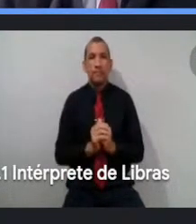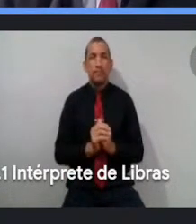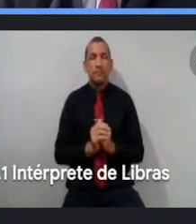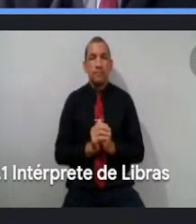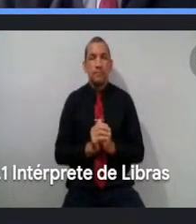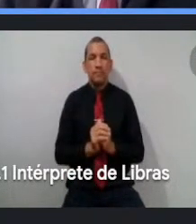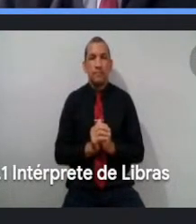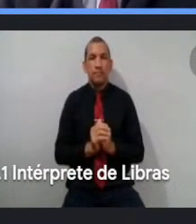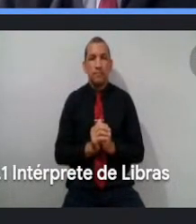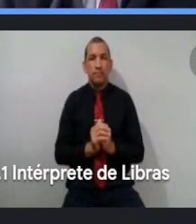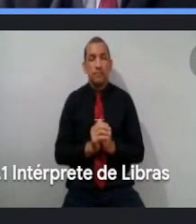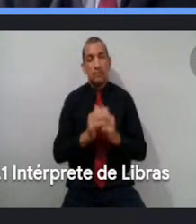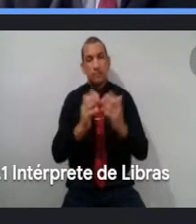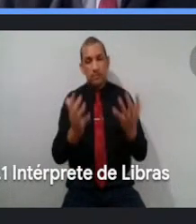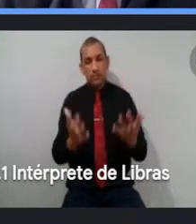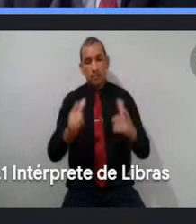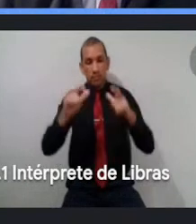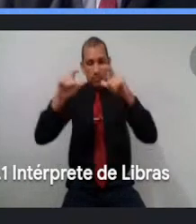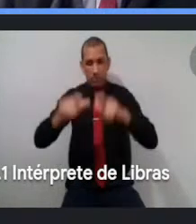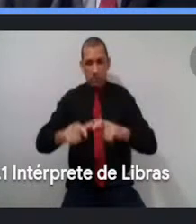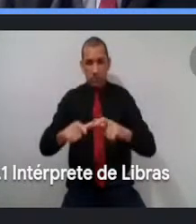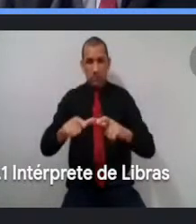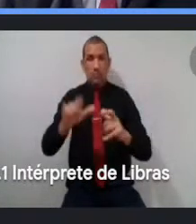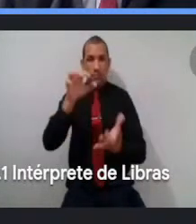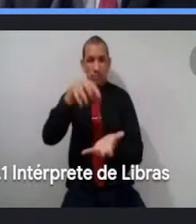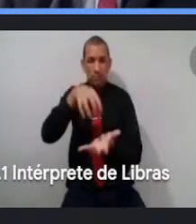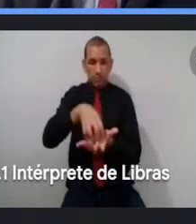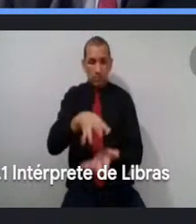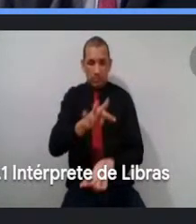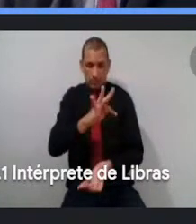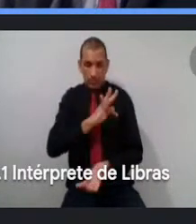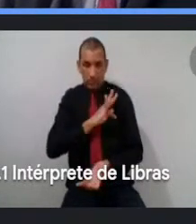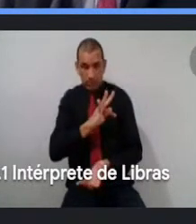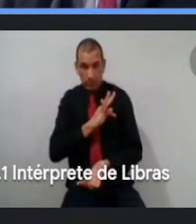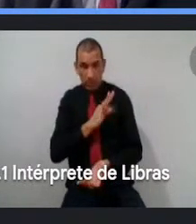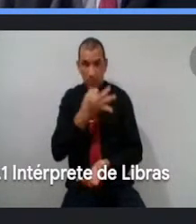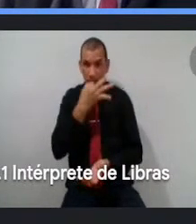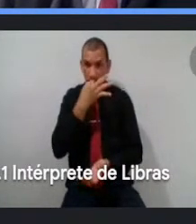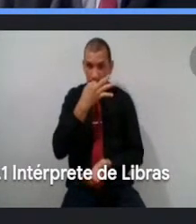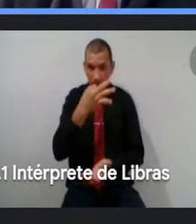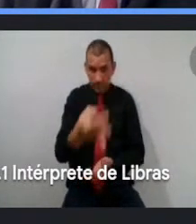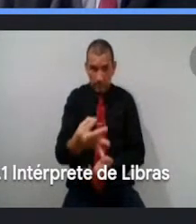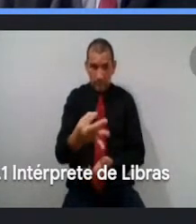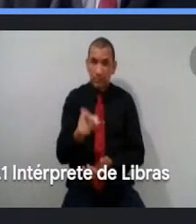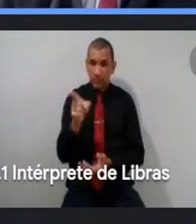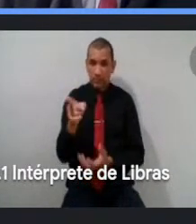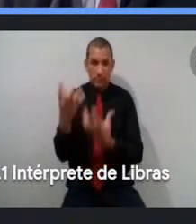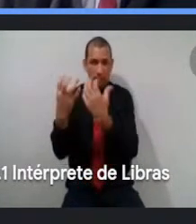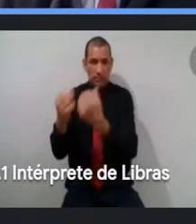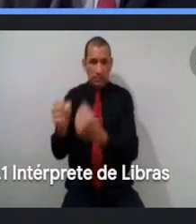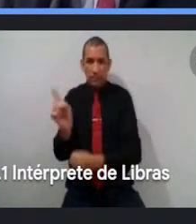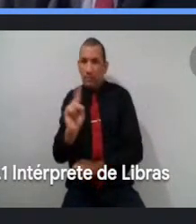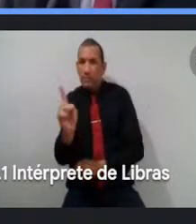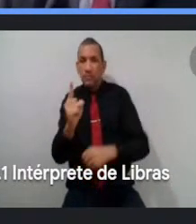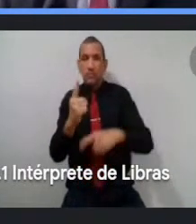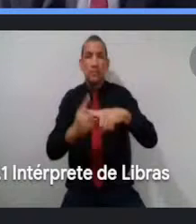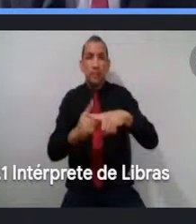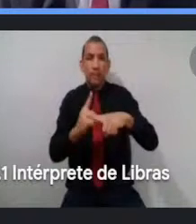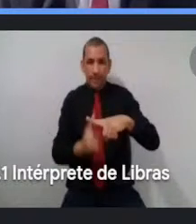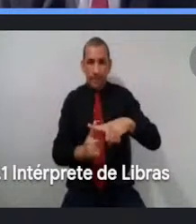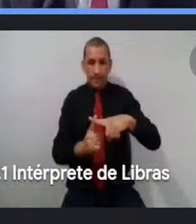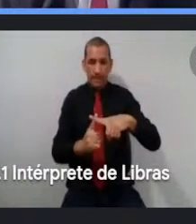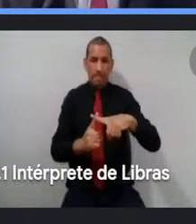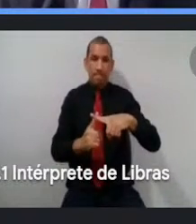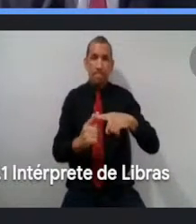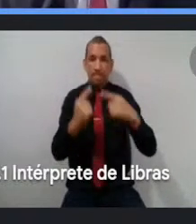e a unidade técnica o piloto pela pela desaprovação é tendo em